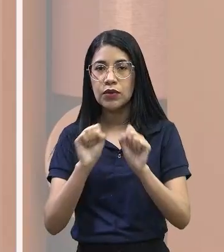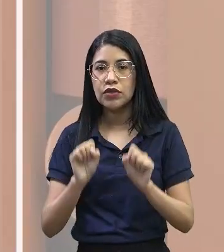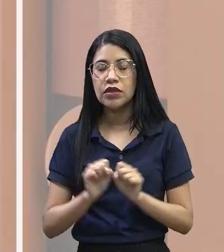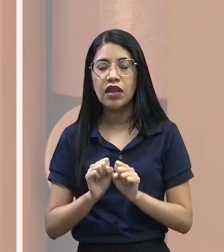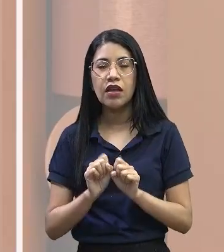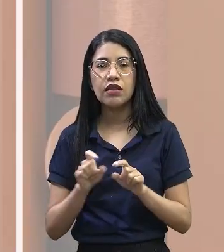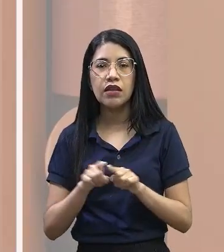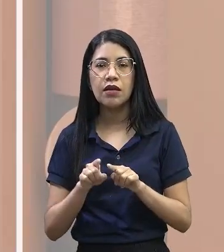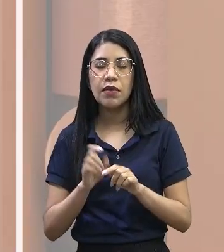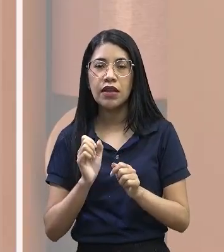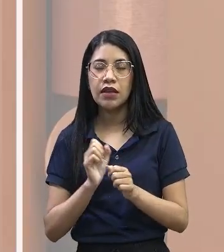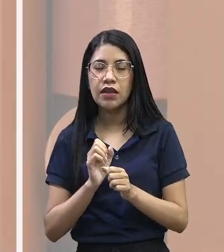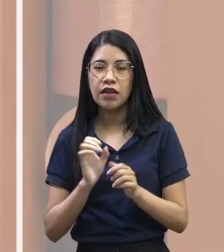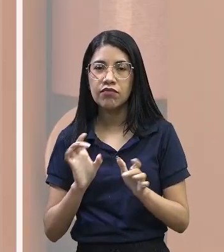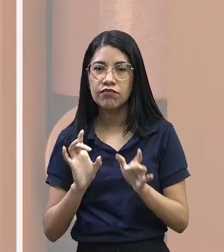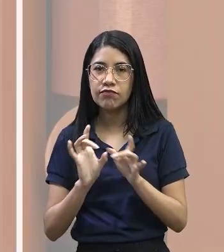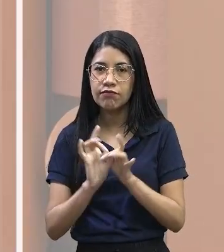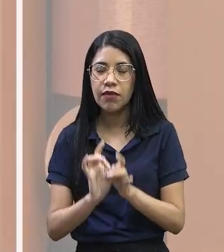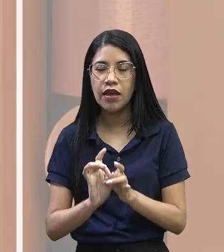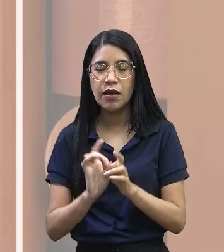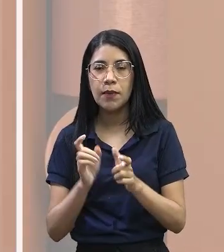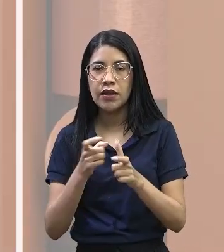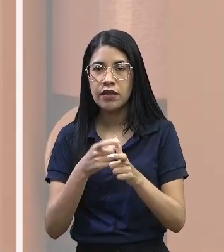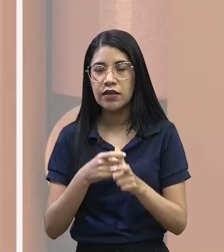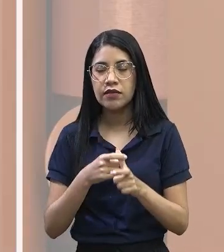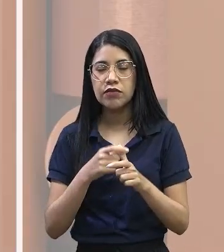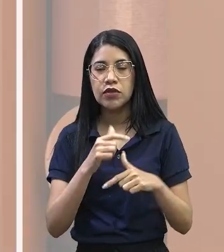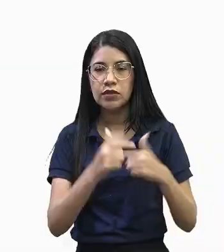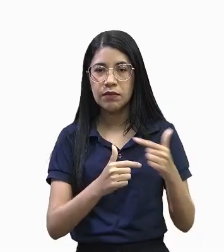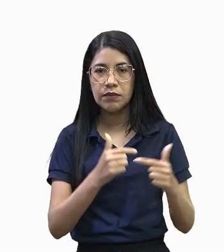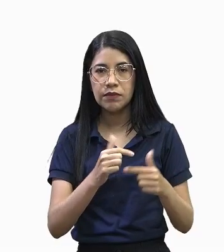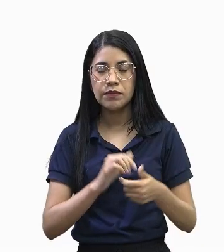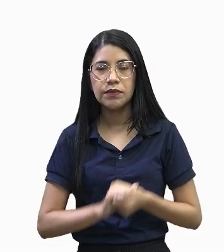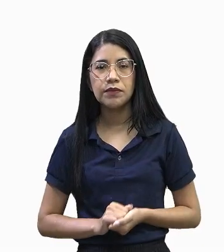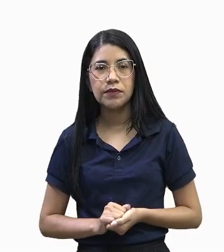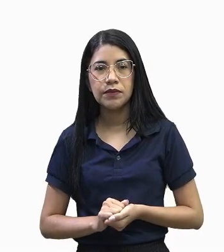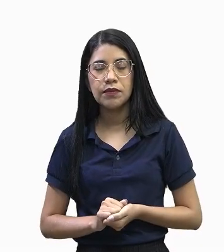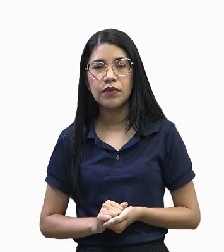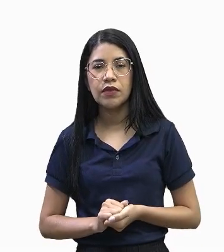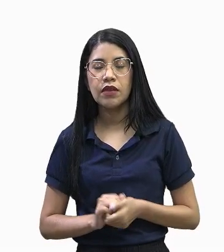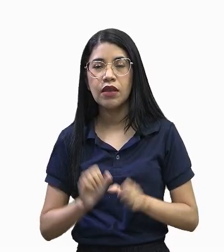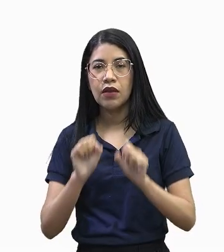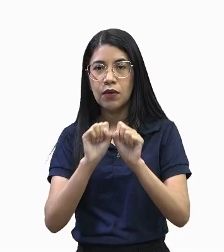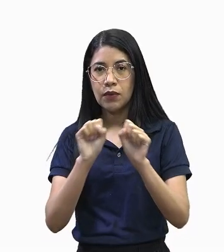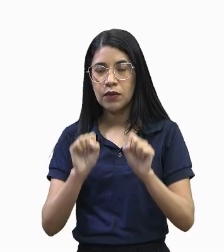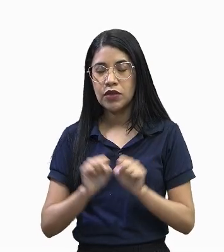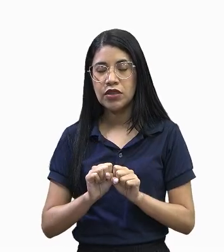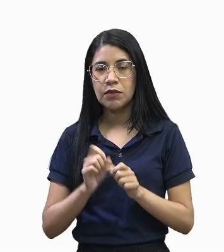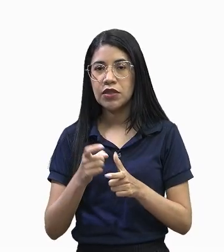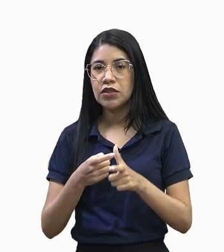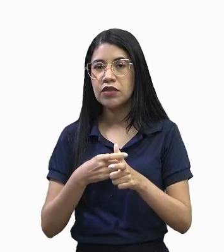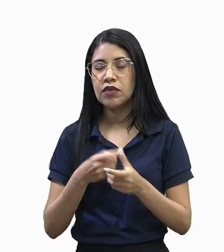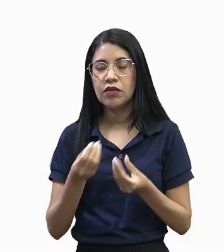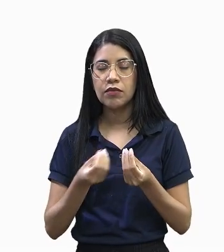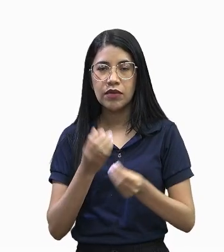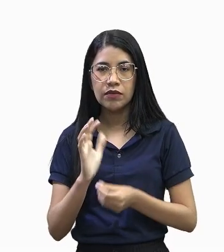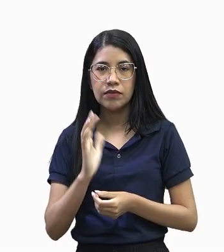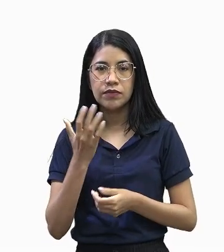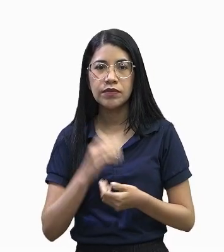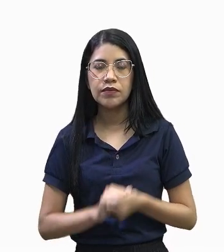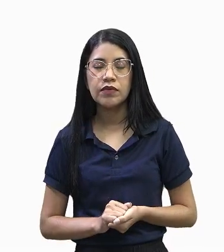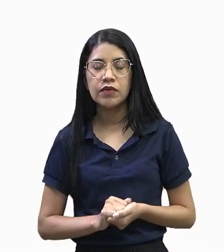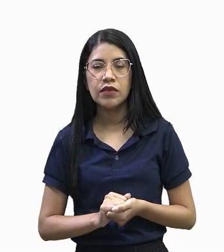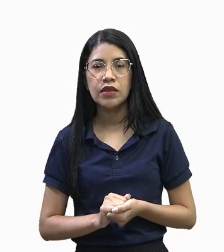aprisionando o seringueiro. Vamos ao texto. Sistema de aviamento. Cadeia